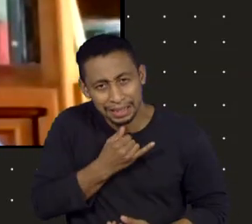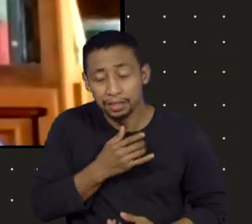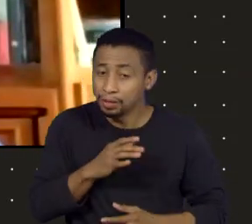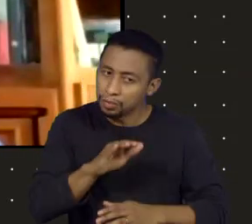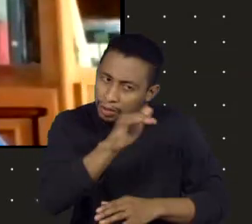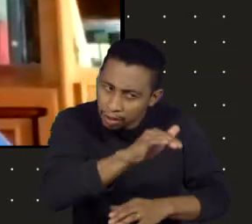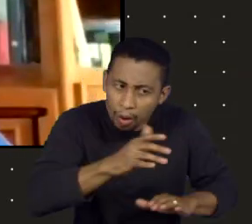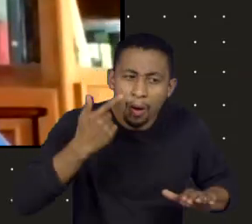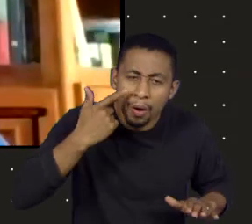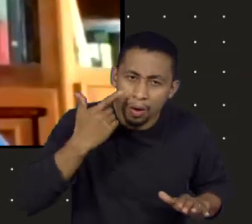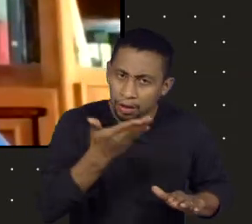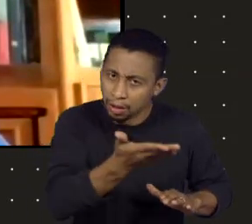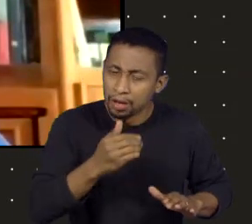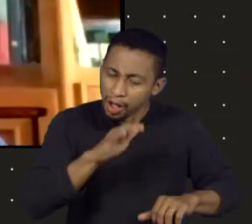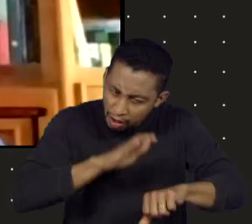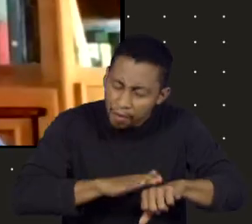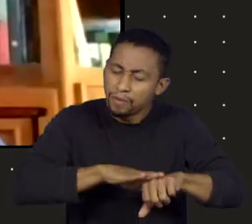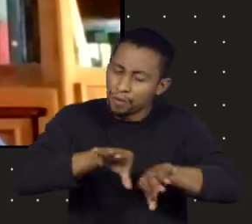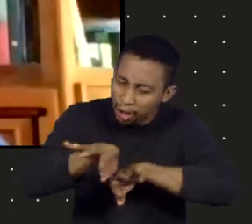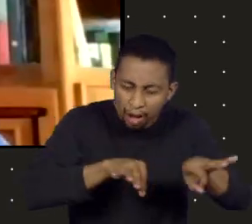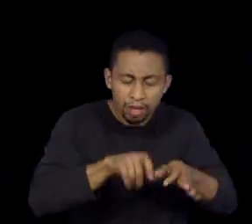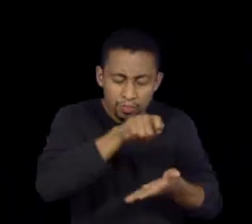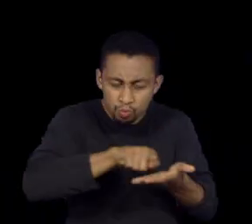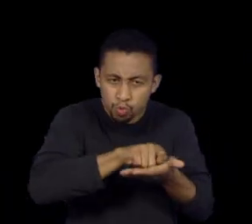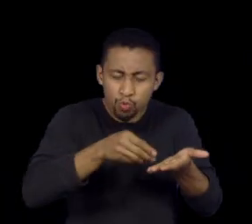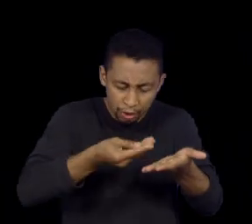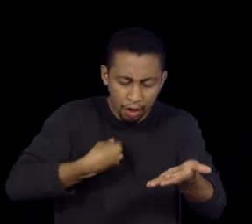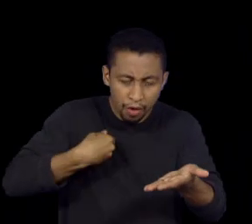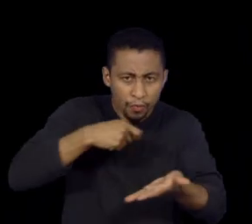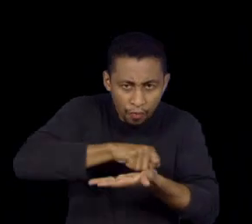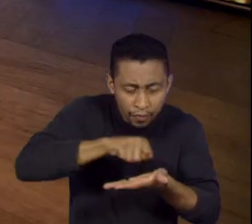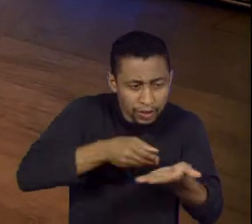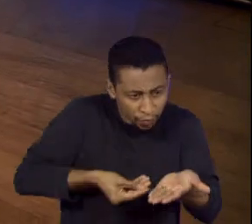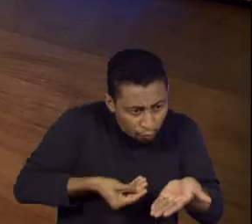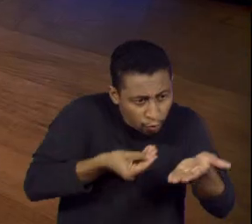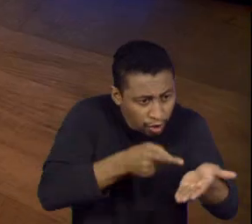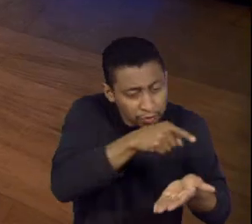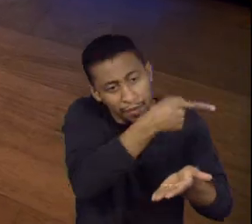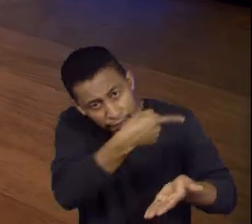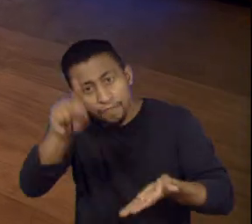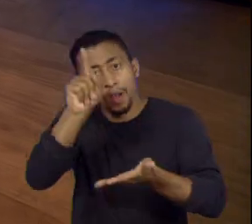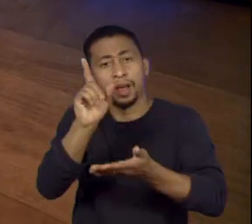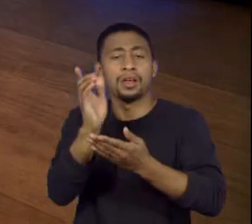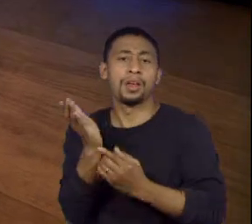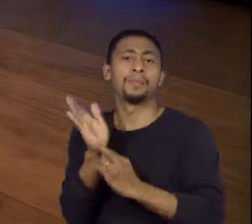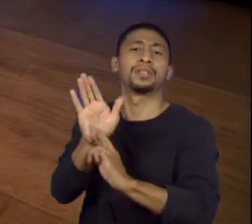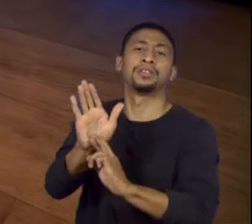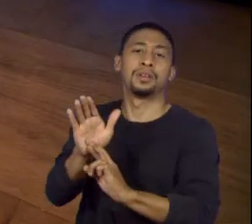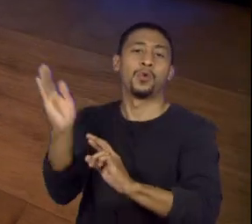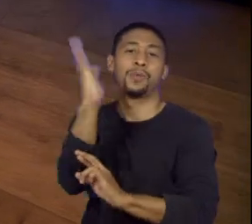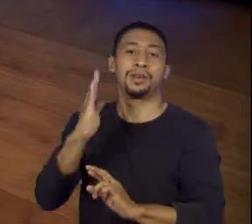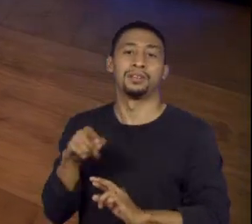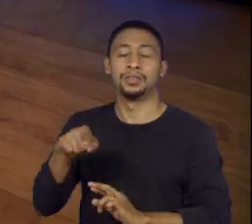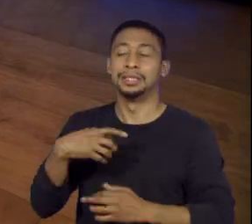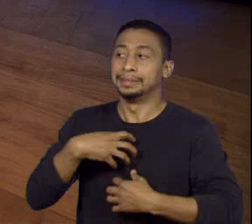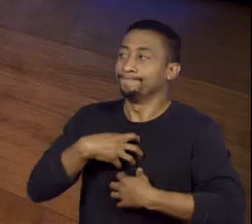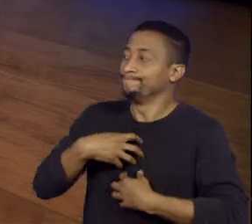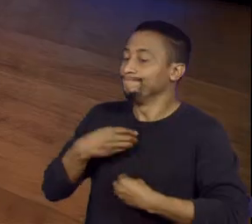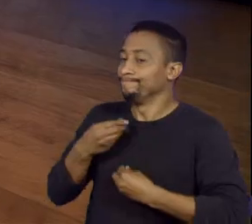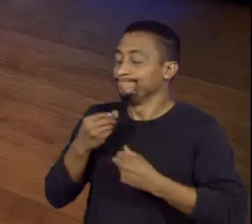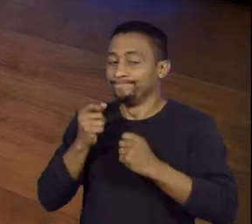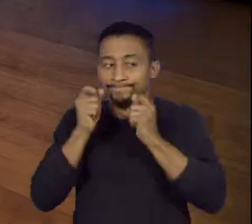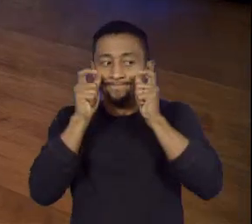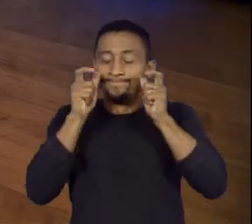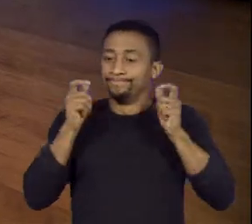música, a gente põe uma letra e você vai lá representar o Brasil, pô. Ele, meio assustado, disse assim,